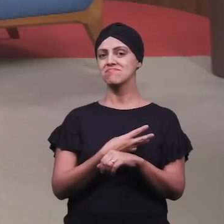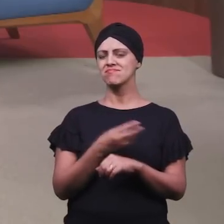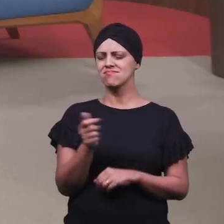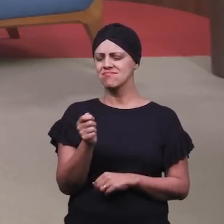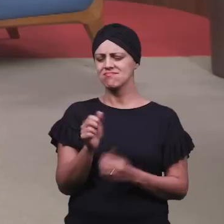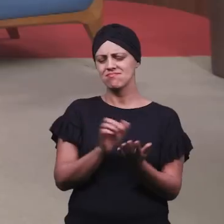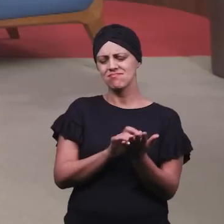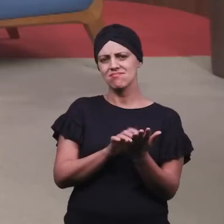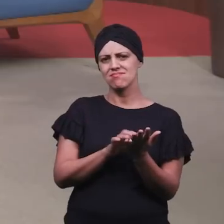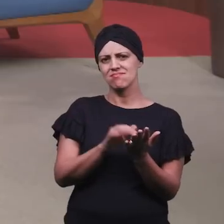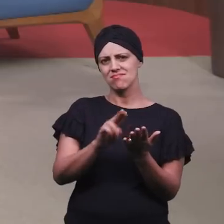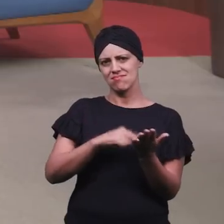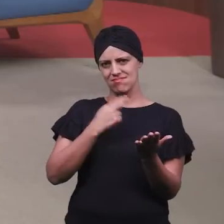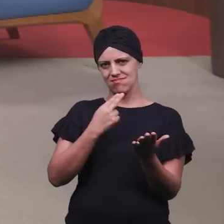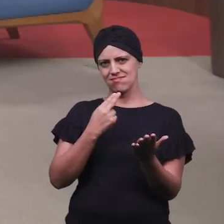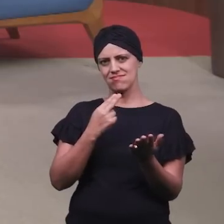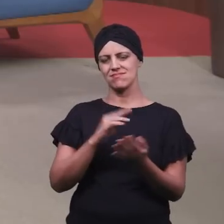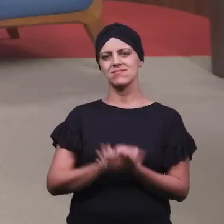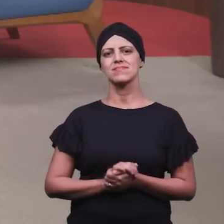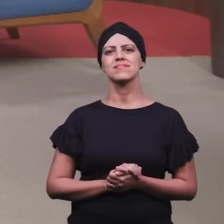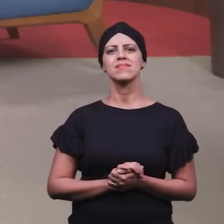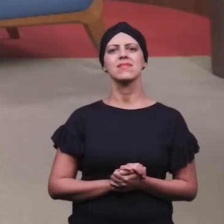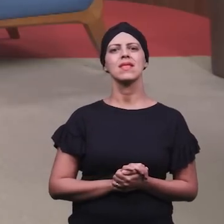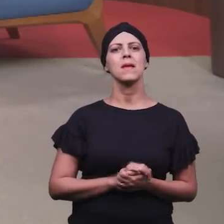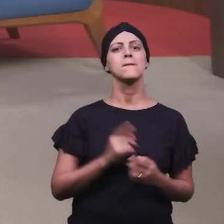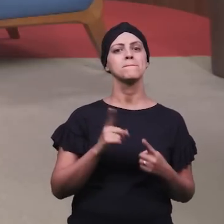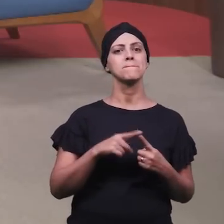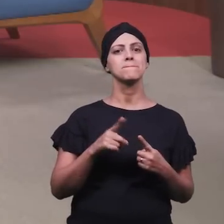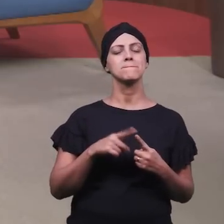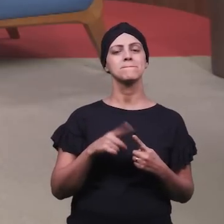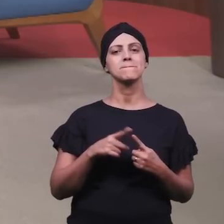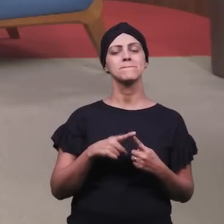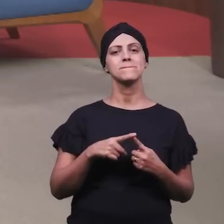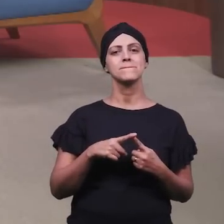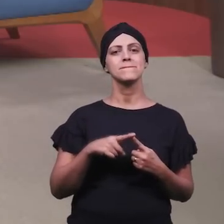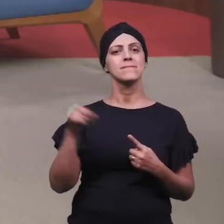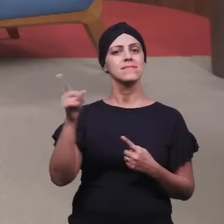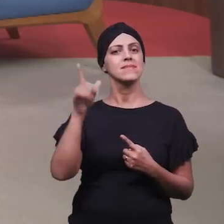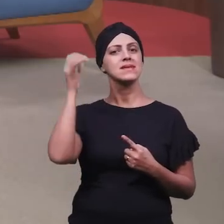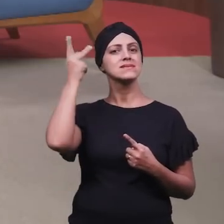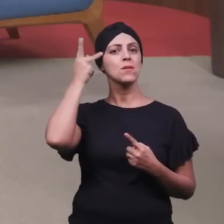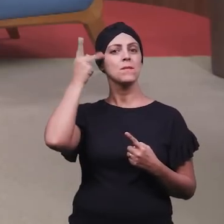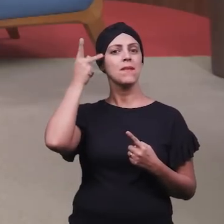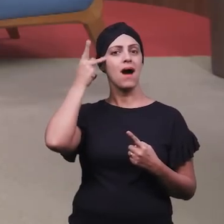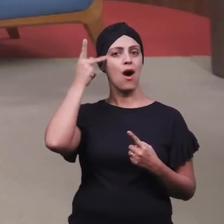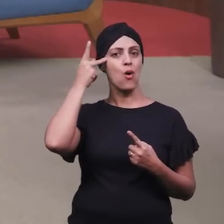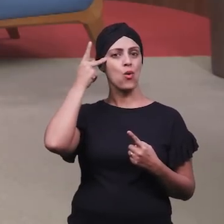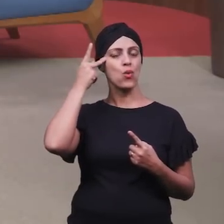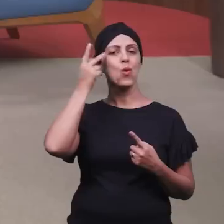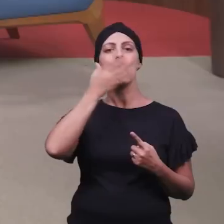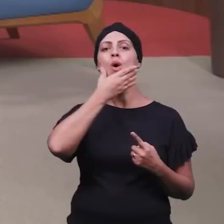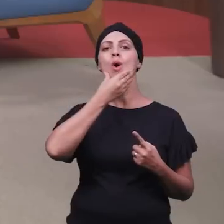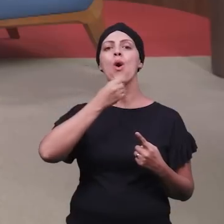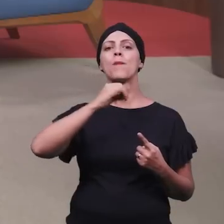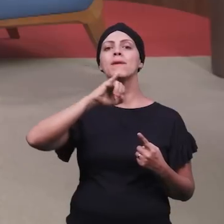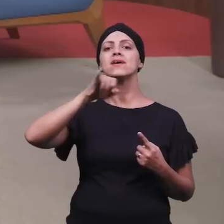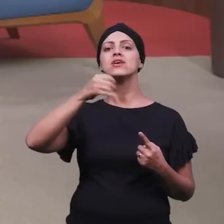para a gente e depois eu vou mostrar dois vídeos. Vamos lá. A primeira mensagem veio de Santo André, no estado de São Paulo, e foi escrita por